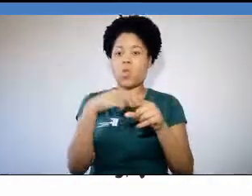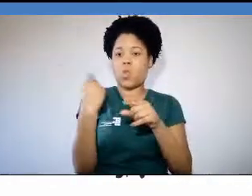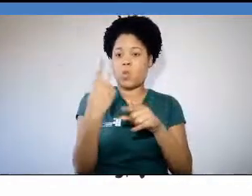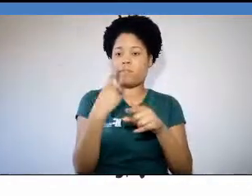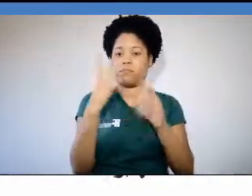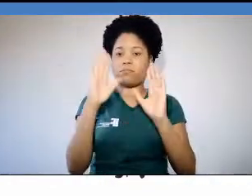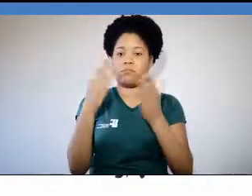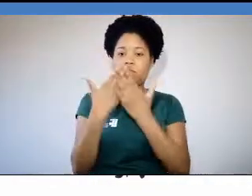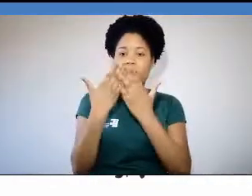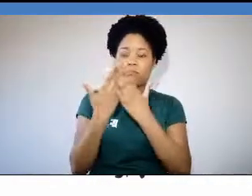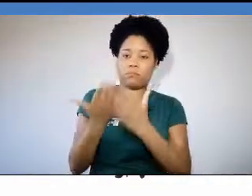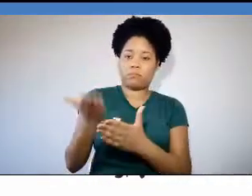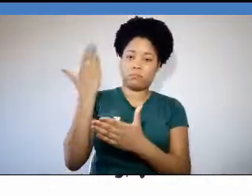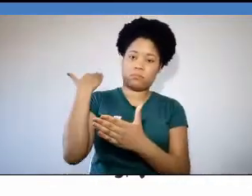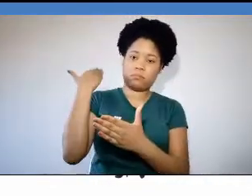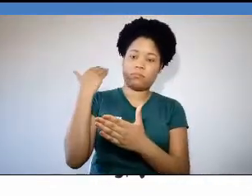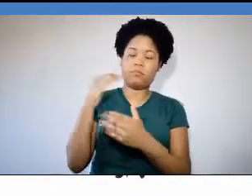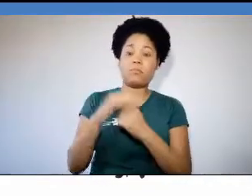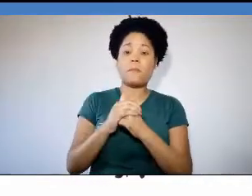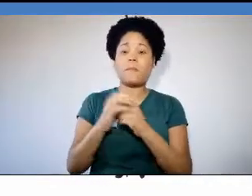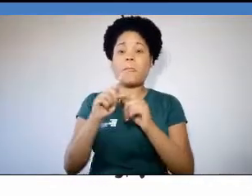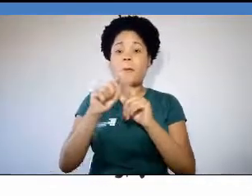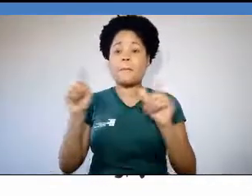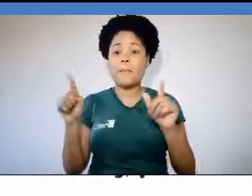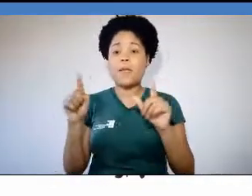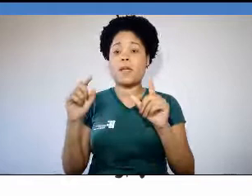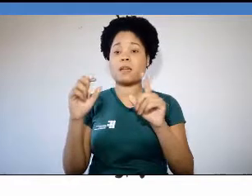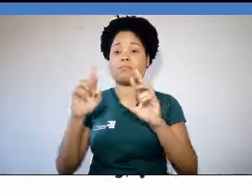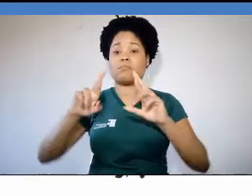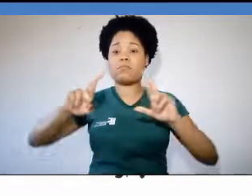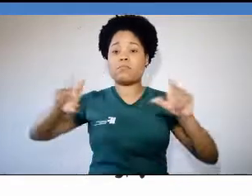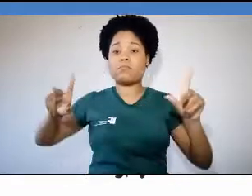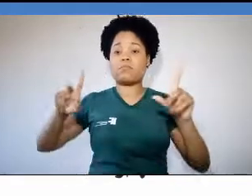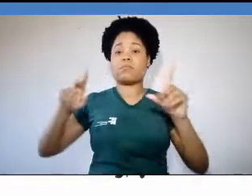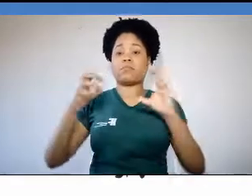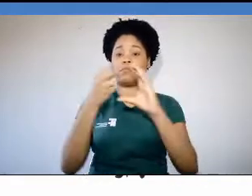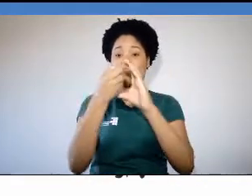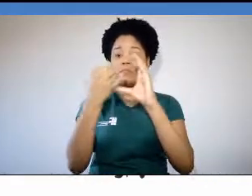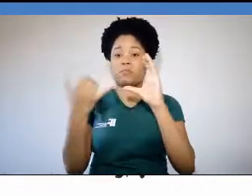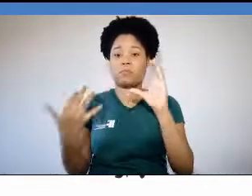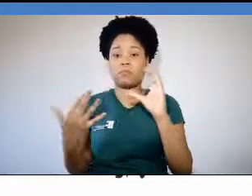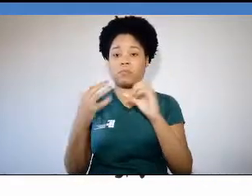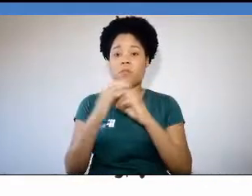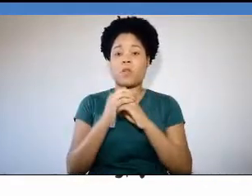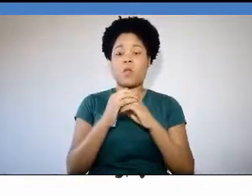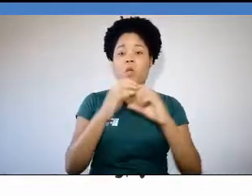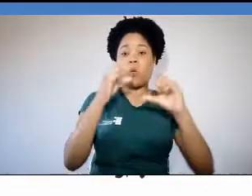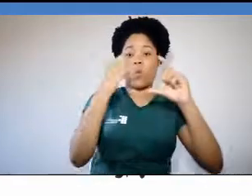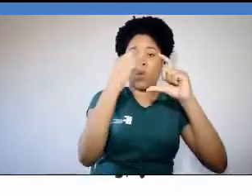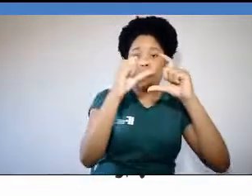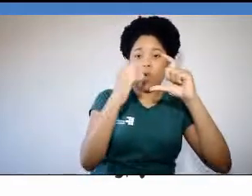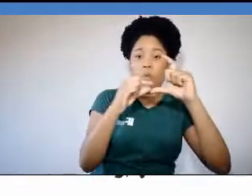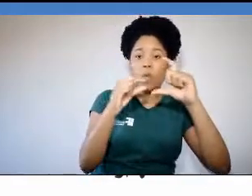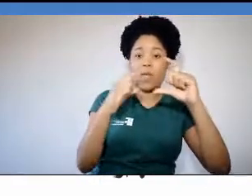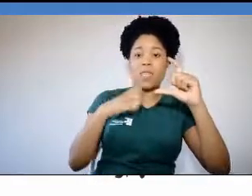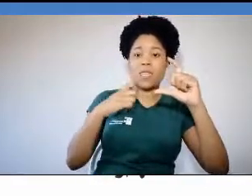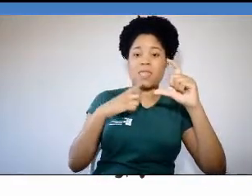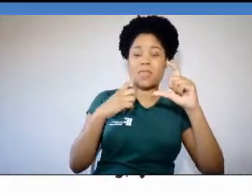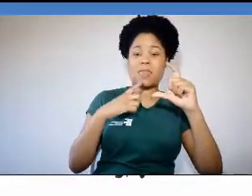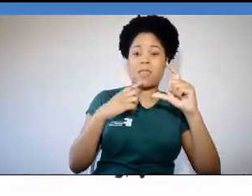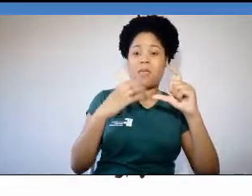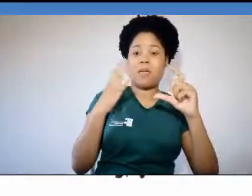falou disso na aula anterior, só eles têm uma diferença de funcionamento. O switch tem